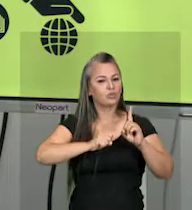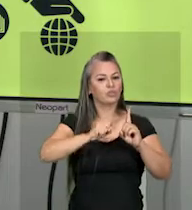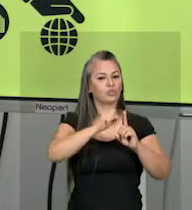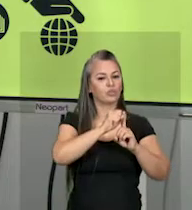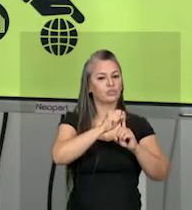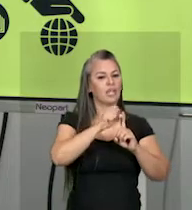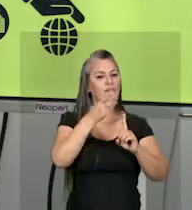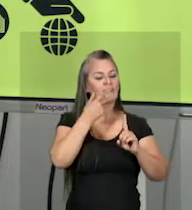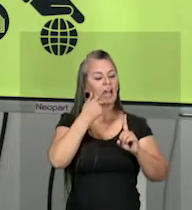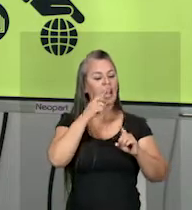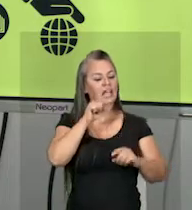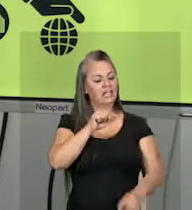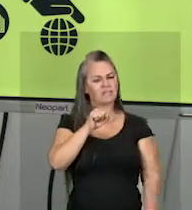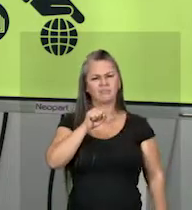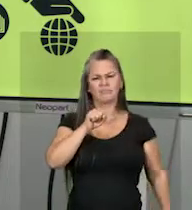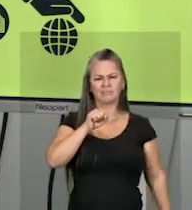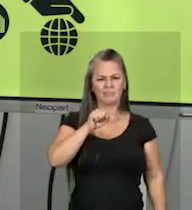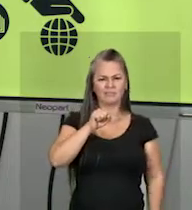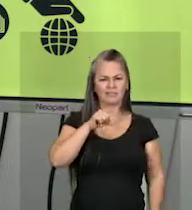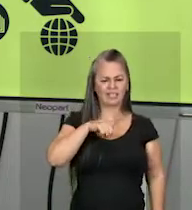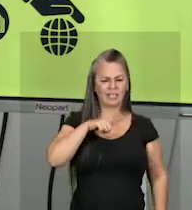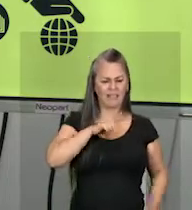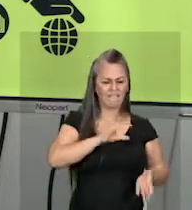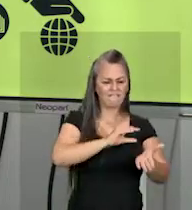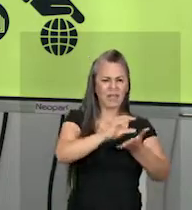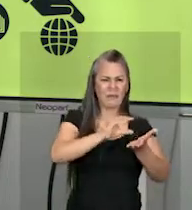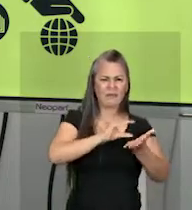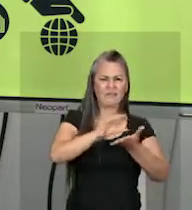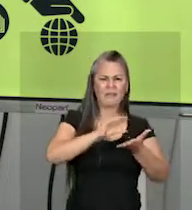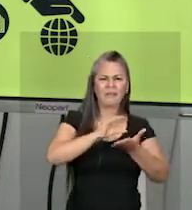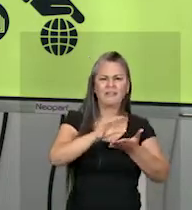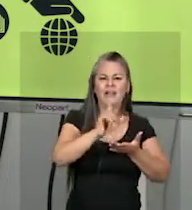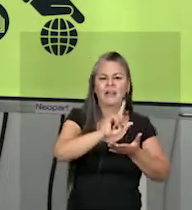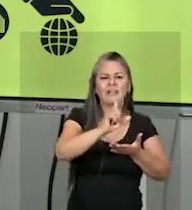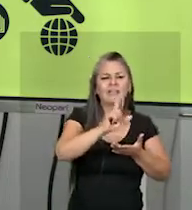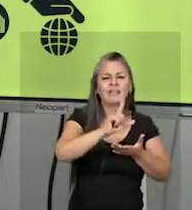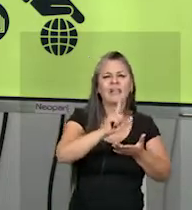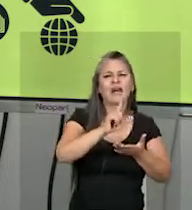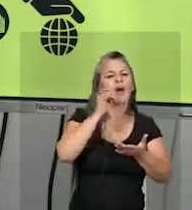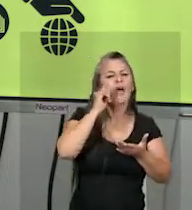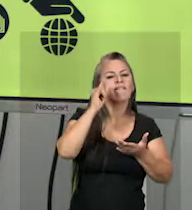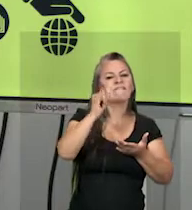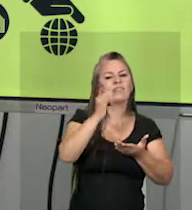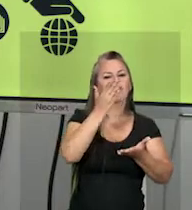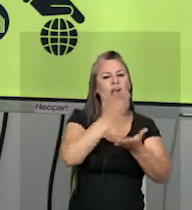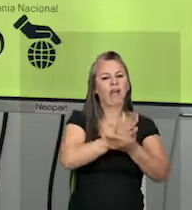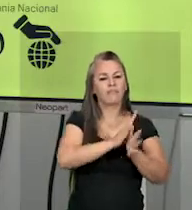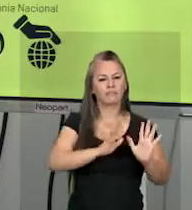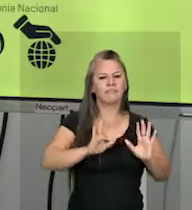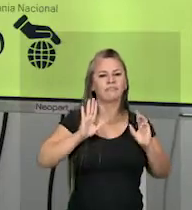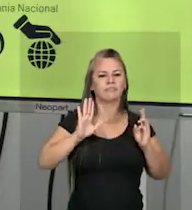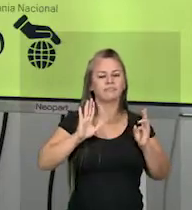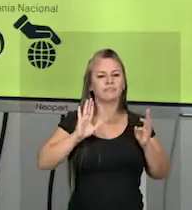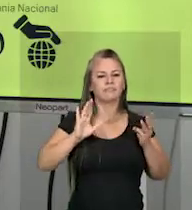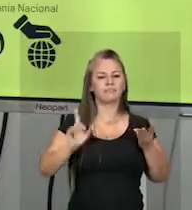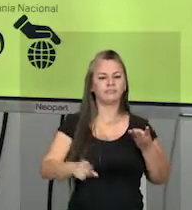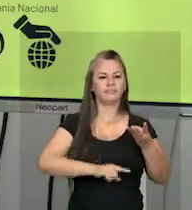gastos, eles não são investimento, né? Eles são uma oportunidade para o mercado, né? Os direitos sociais acabam